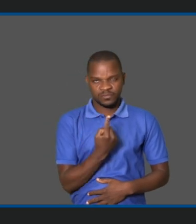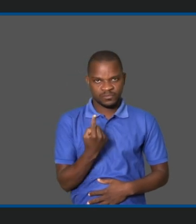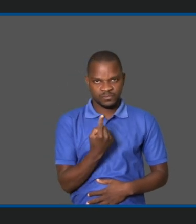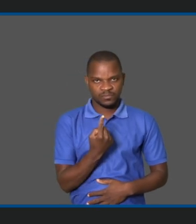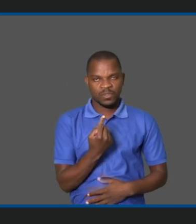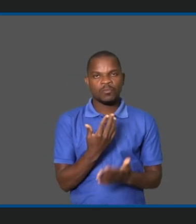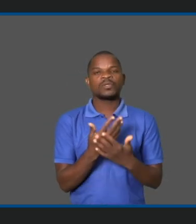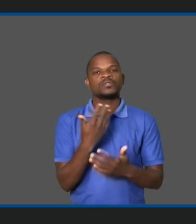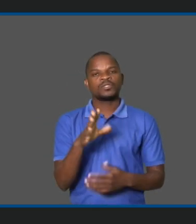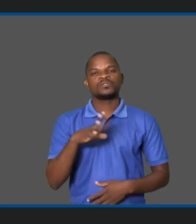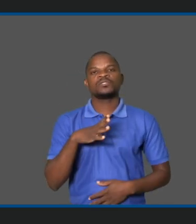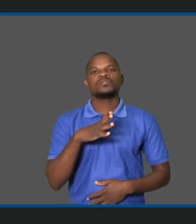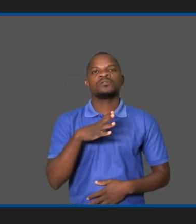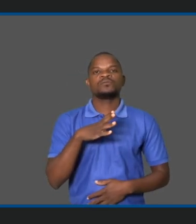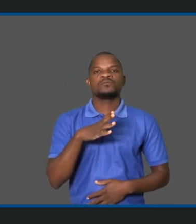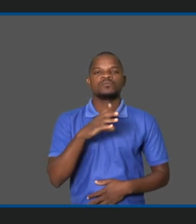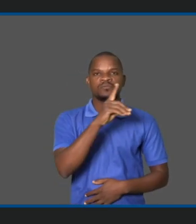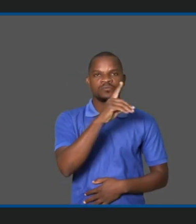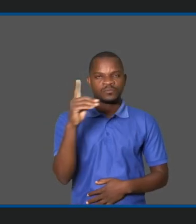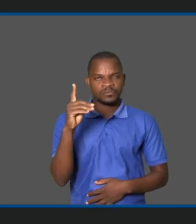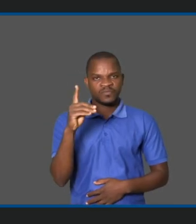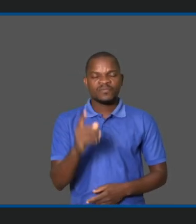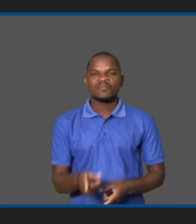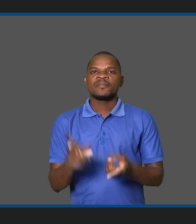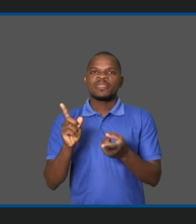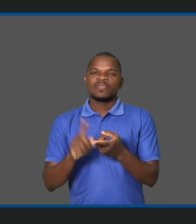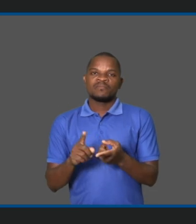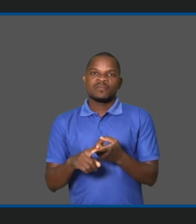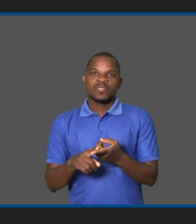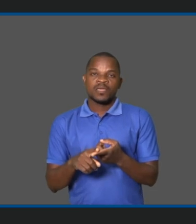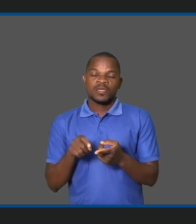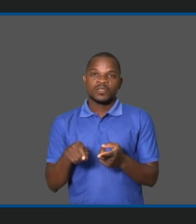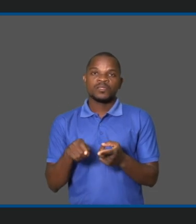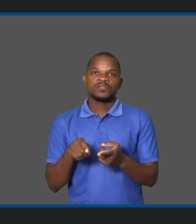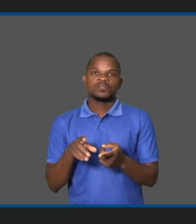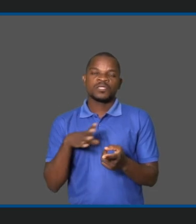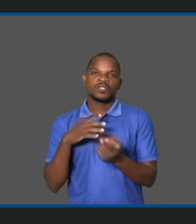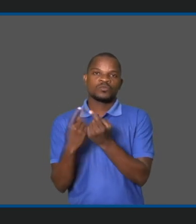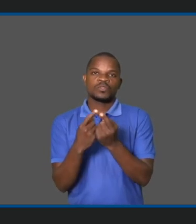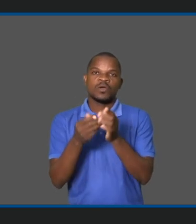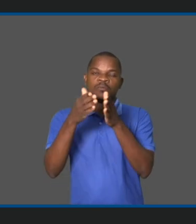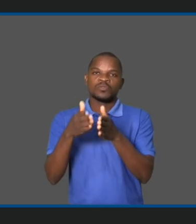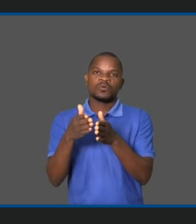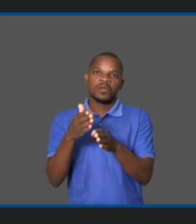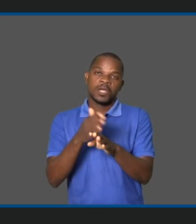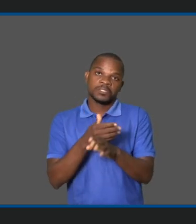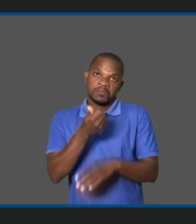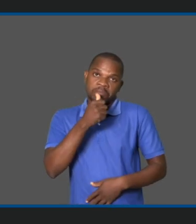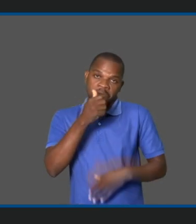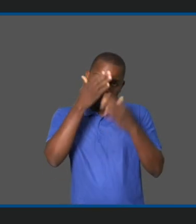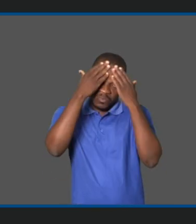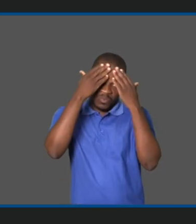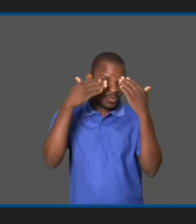e, sobretudo, no estado de embriaguez que se diz estar. Eu não sei se estava em estado de embriaguez, mas nada justifica, senão a polícia saía para a rua,